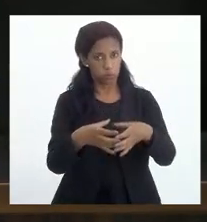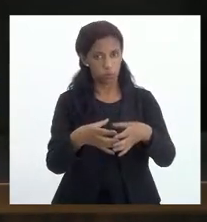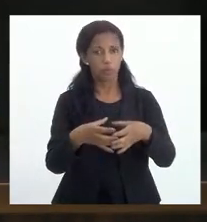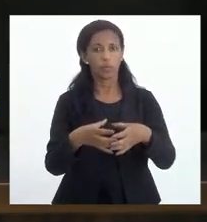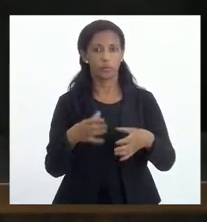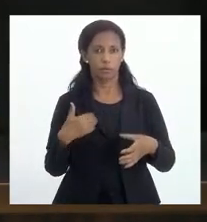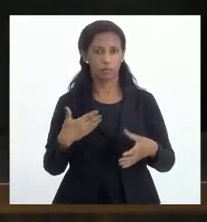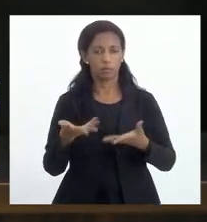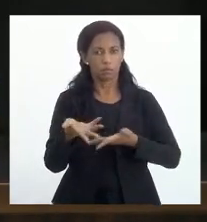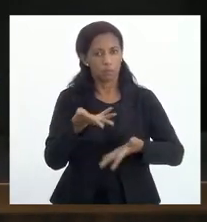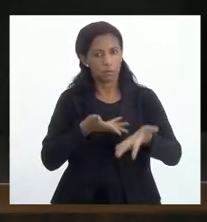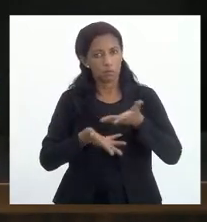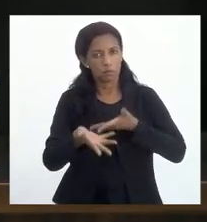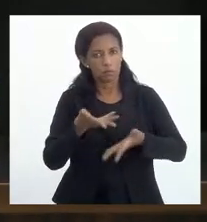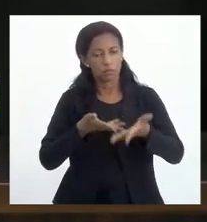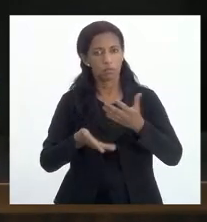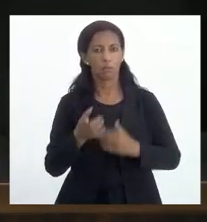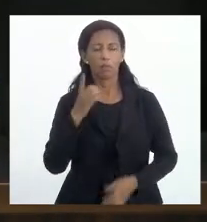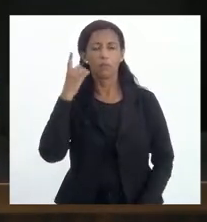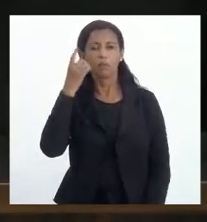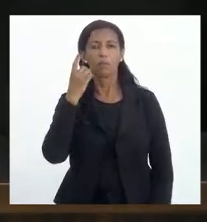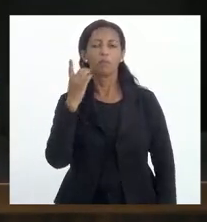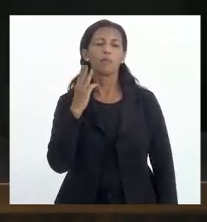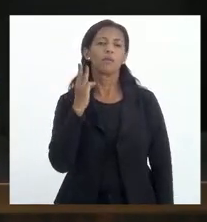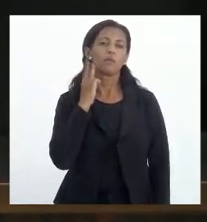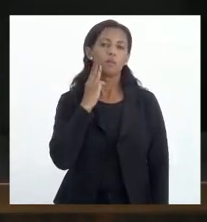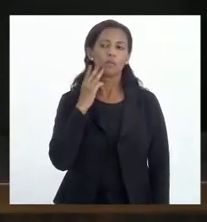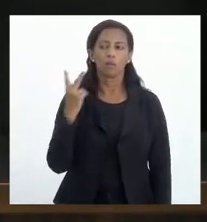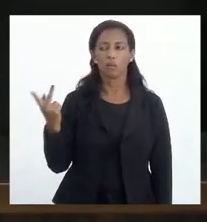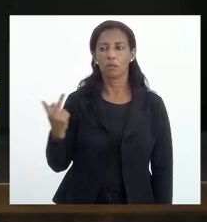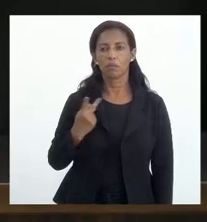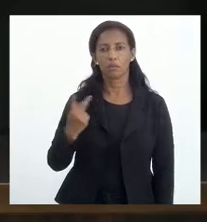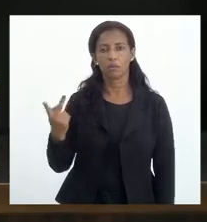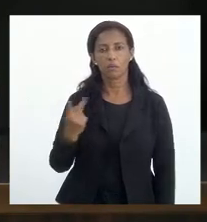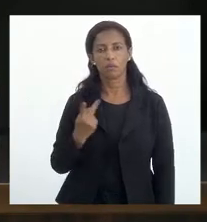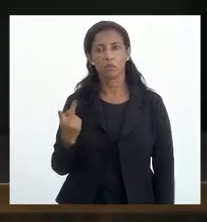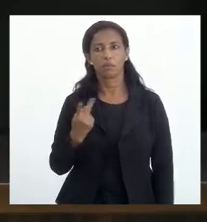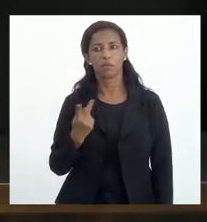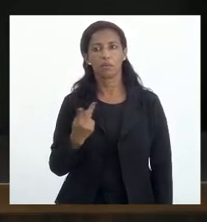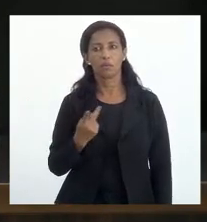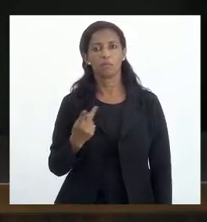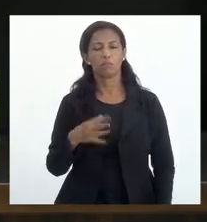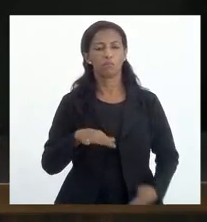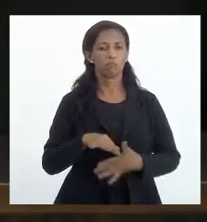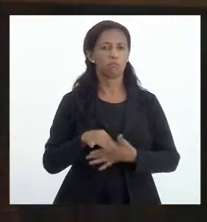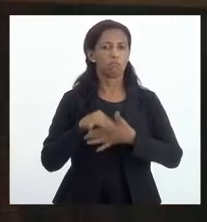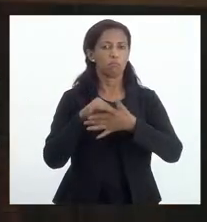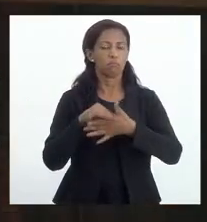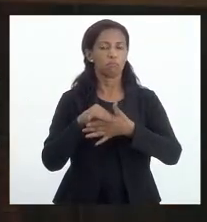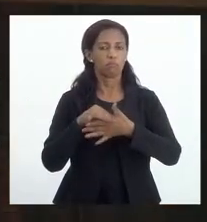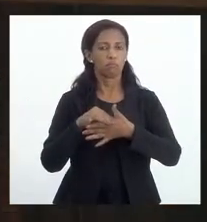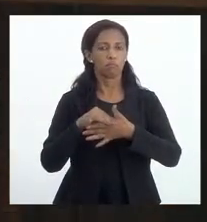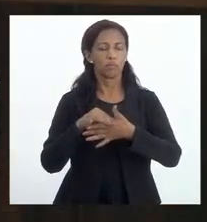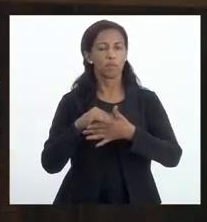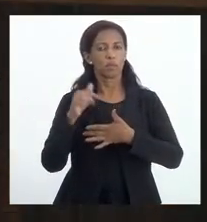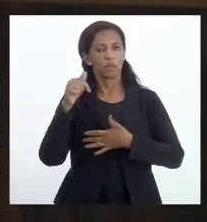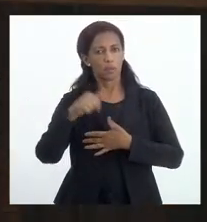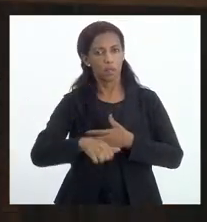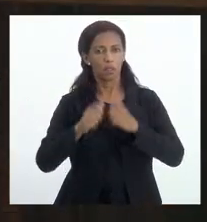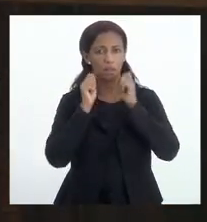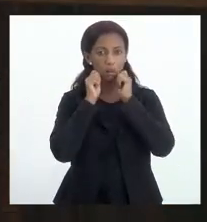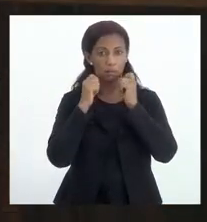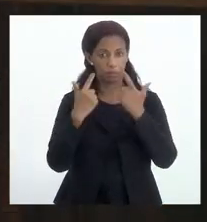e deputado Valdec e eu, representando o parlamento no Comissaf,